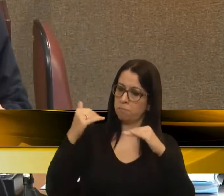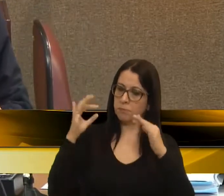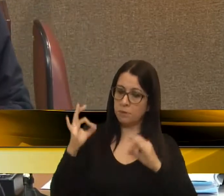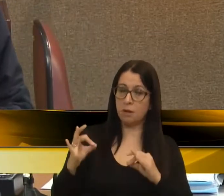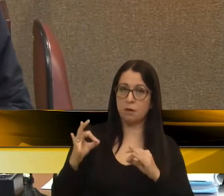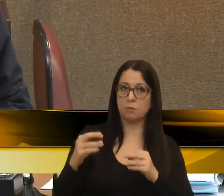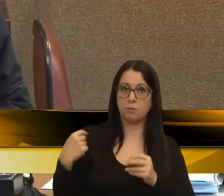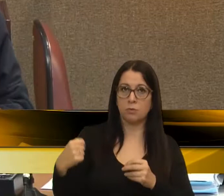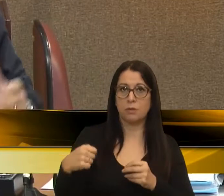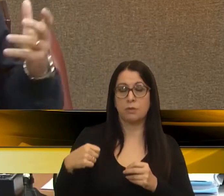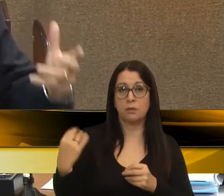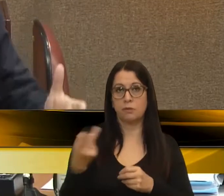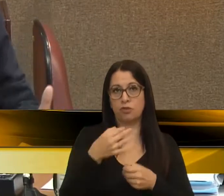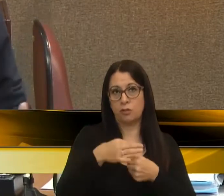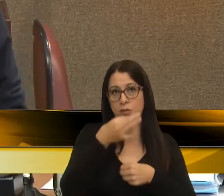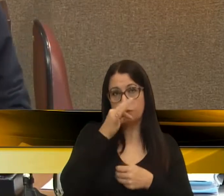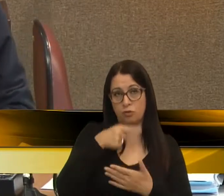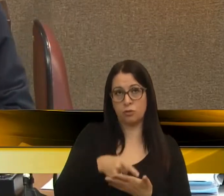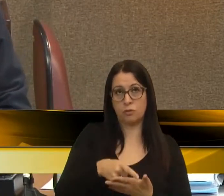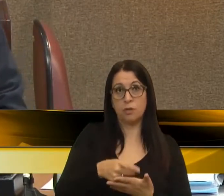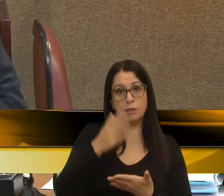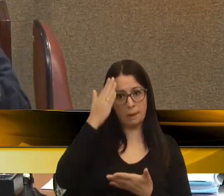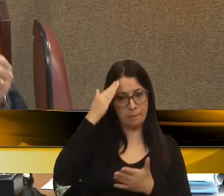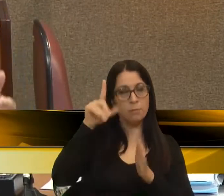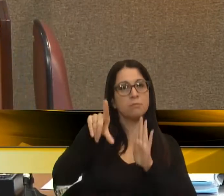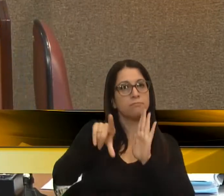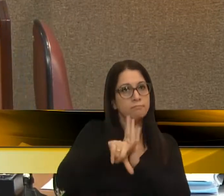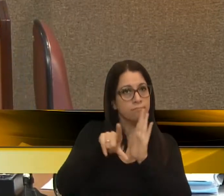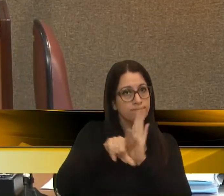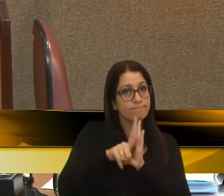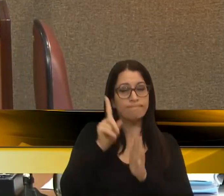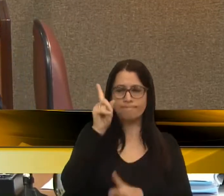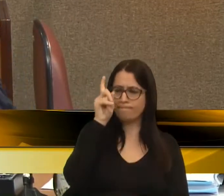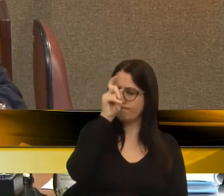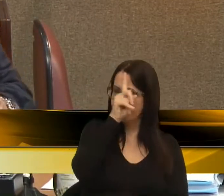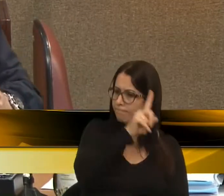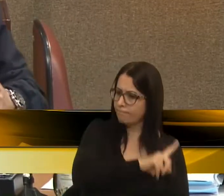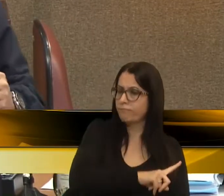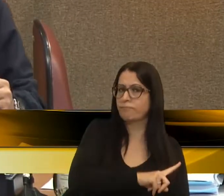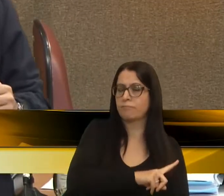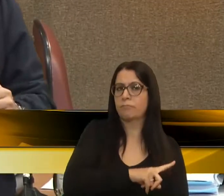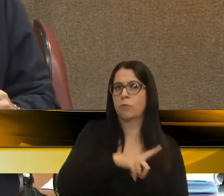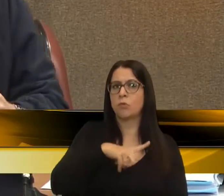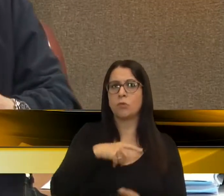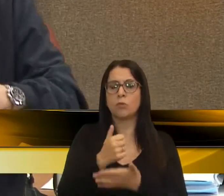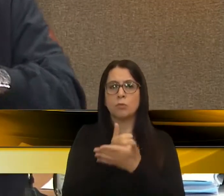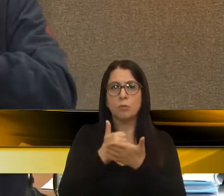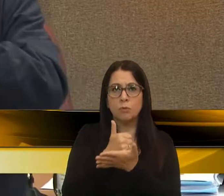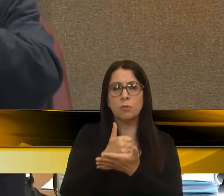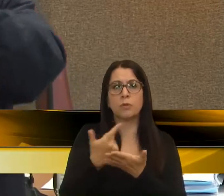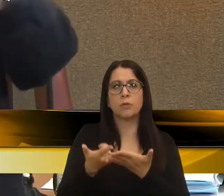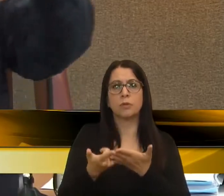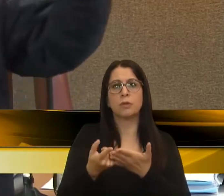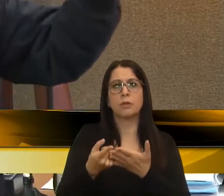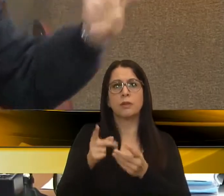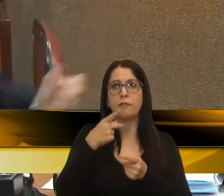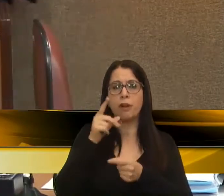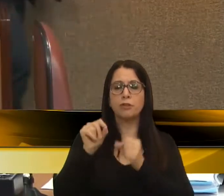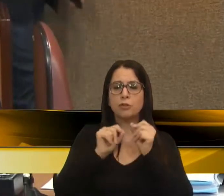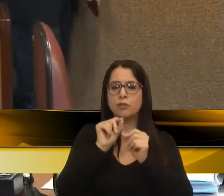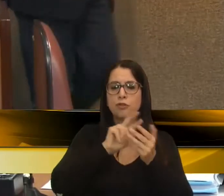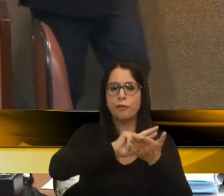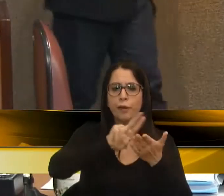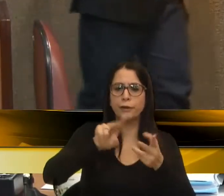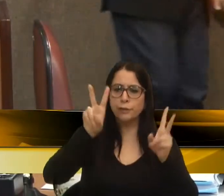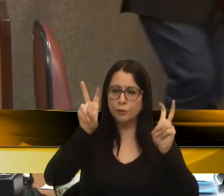suas necessidades. Sabemos que é uma legislação complexa, uma legislação que basicamente ela trata de muitos